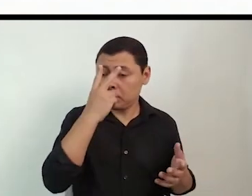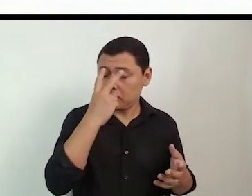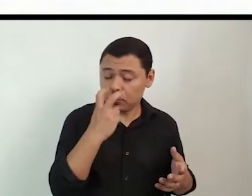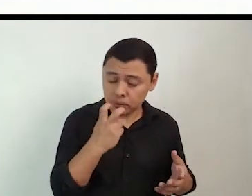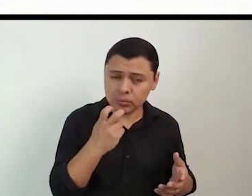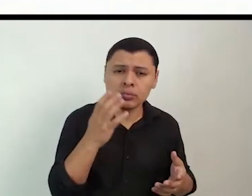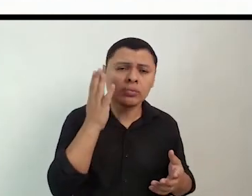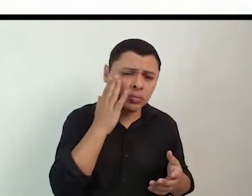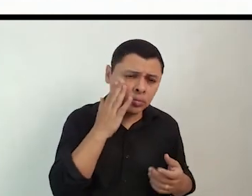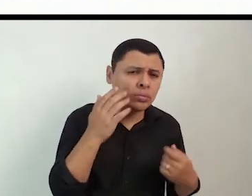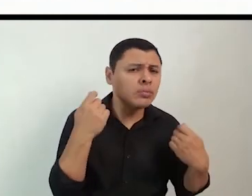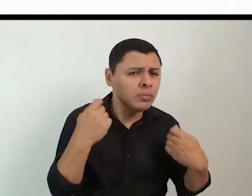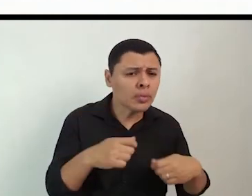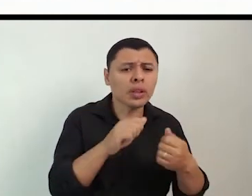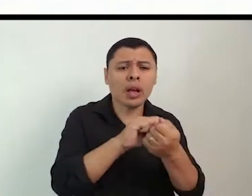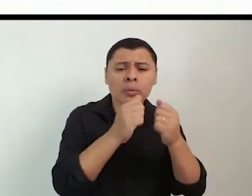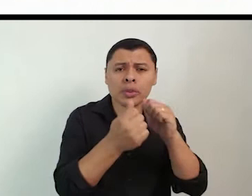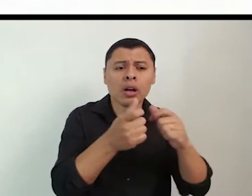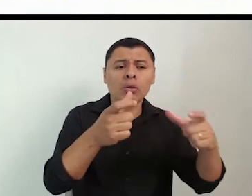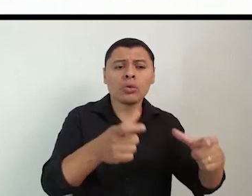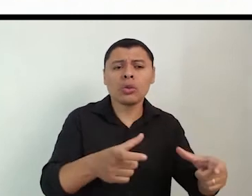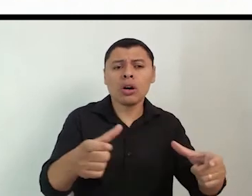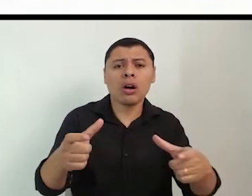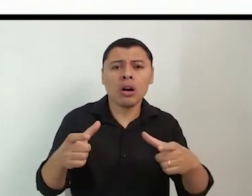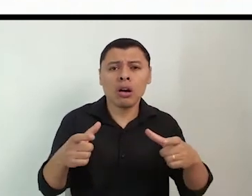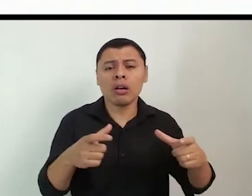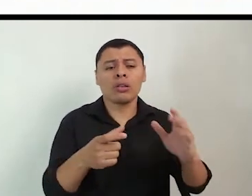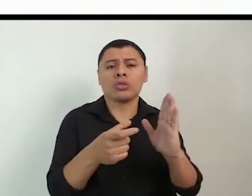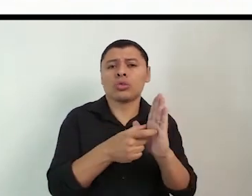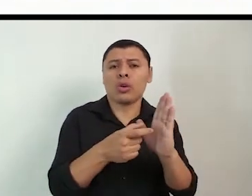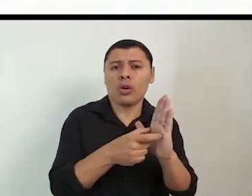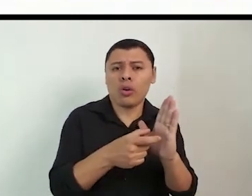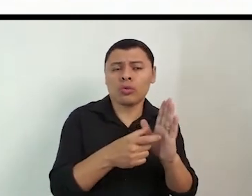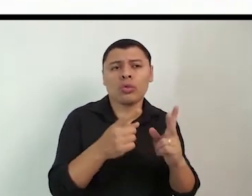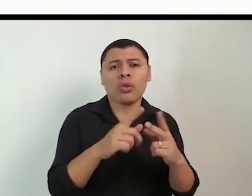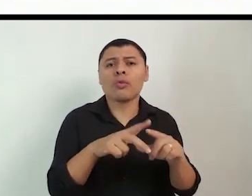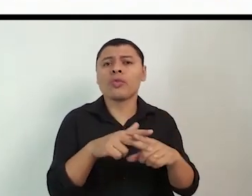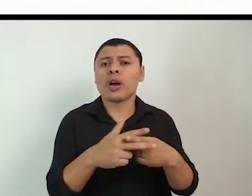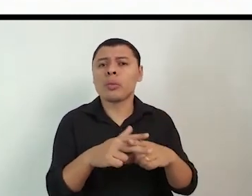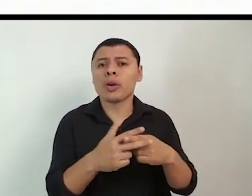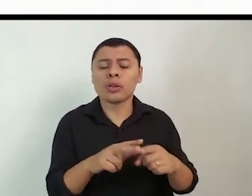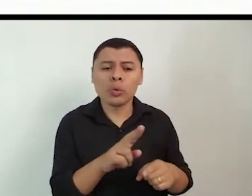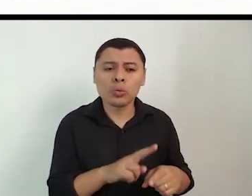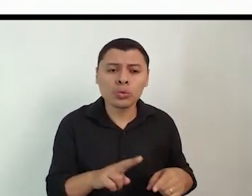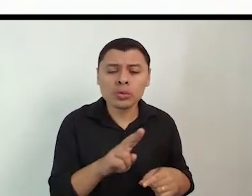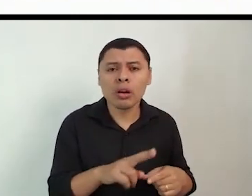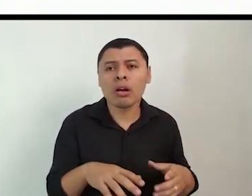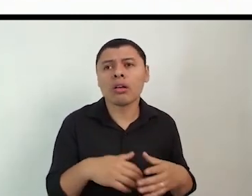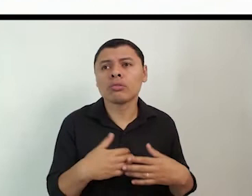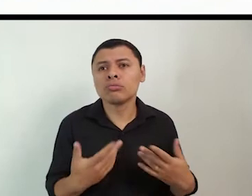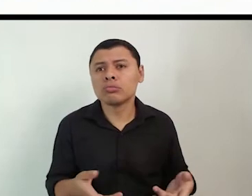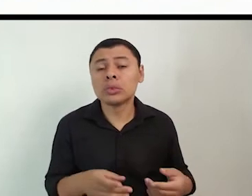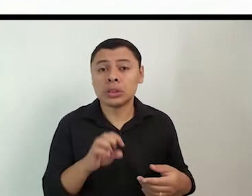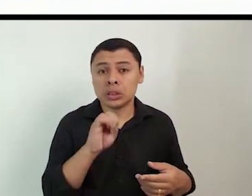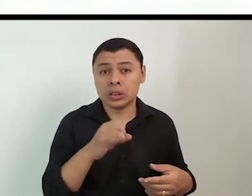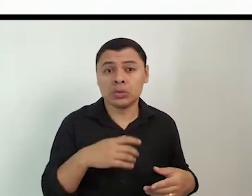você precisa ter essa adaptação, tanto de softwares quanto as ferramentas que você vai usar. Se você for um